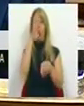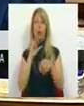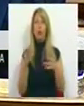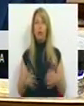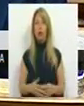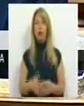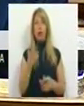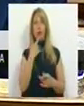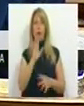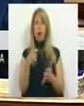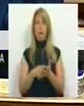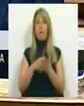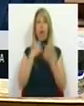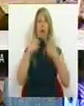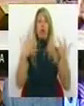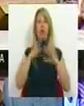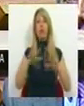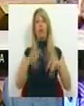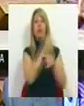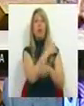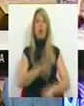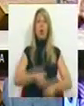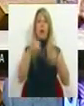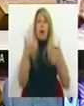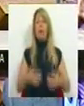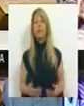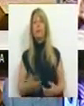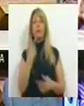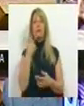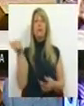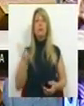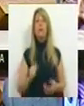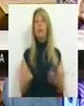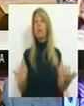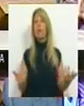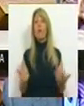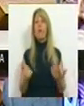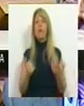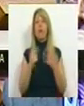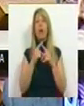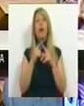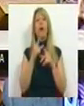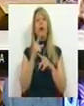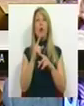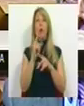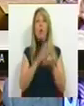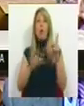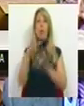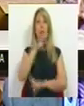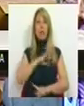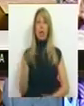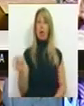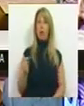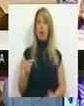Não pode ser o pagador da reabilitação urbana, não pode ser o pagador de todo o aumento do salário mínimo que